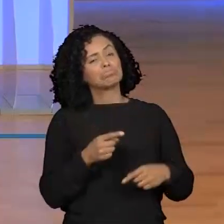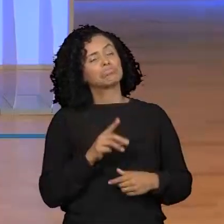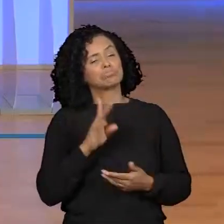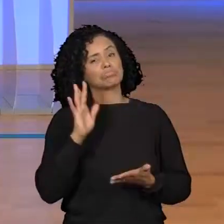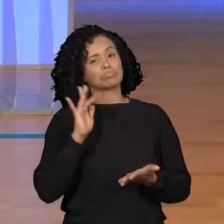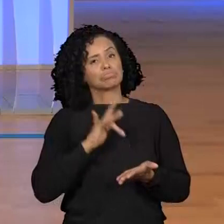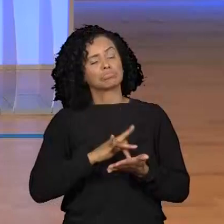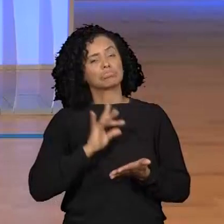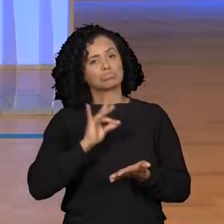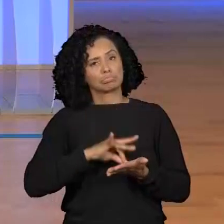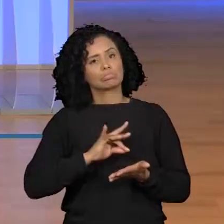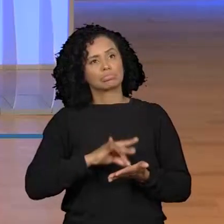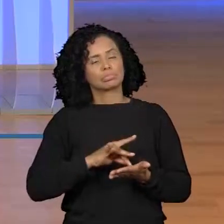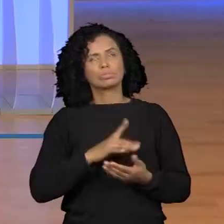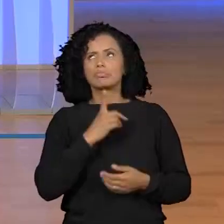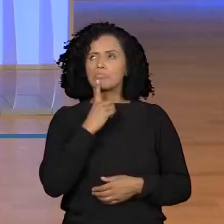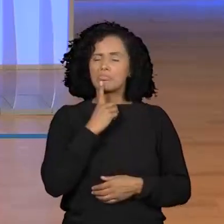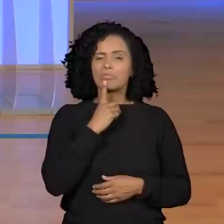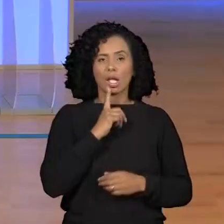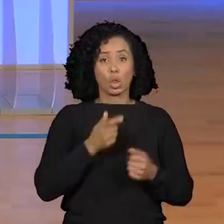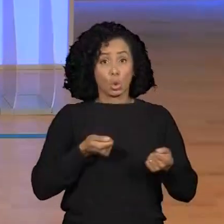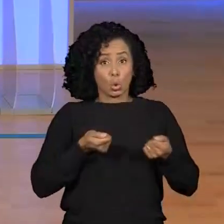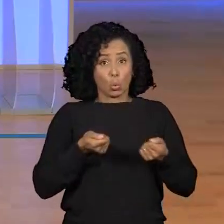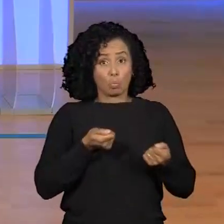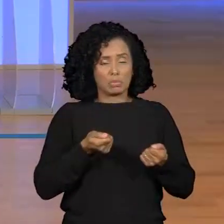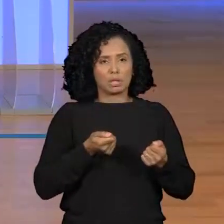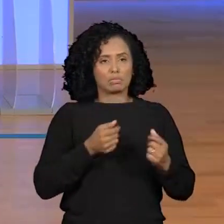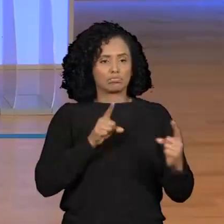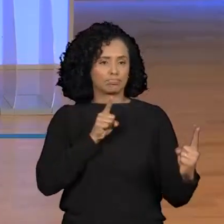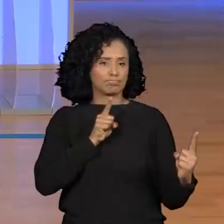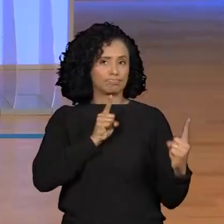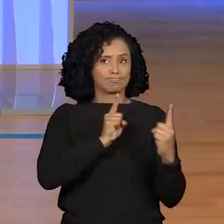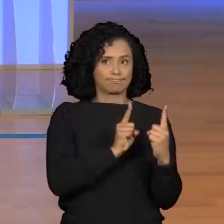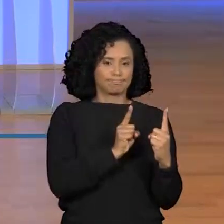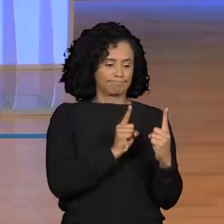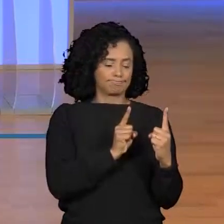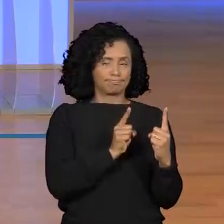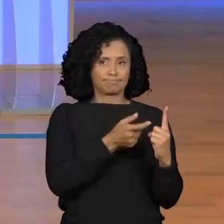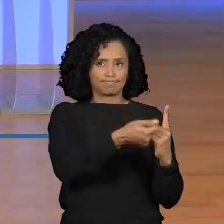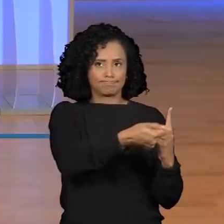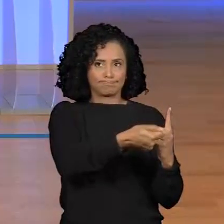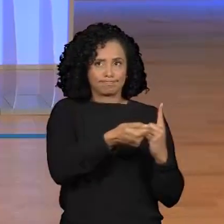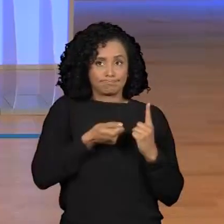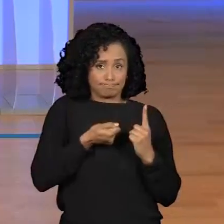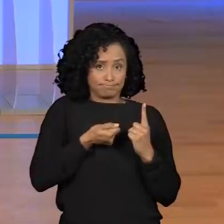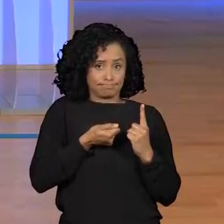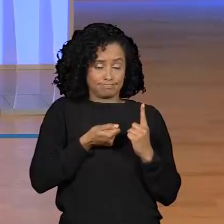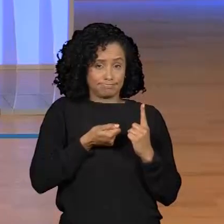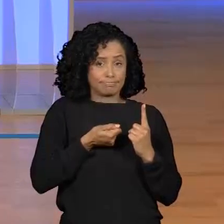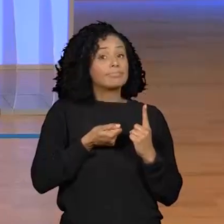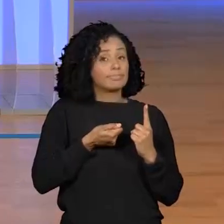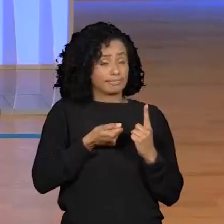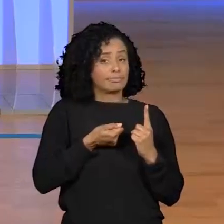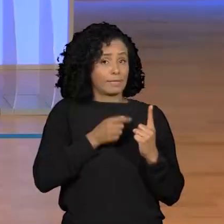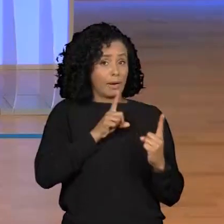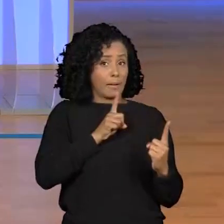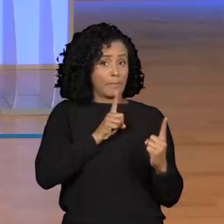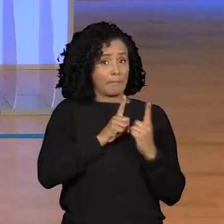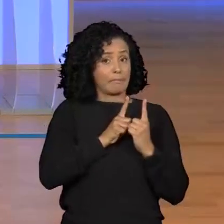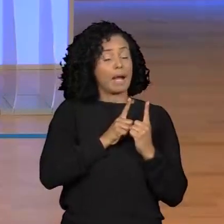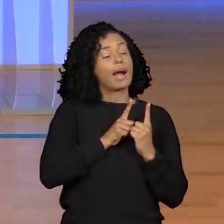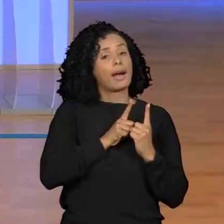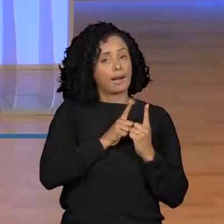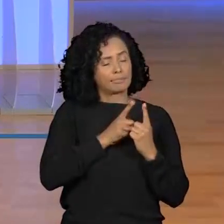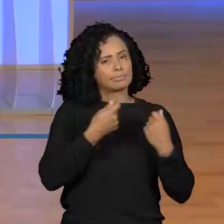curta distância. Sim. Porque eu preciso dominar o meu adversário, para eu dominar o meu adversário, eu preciso mantê-lo perto. Não dá para falar para ele, deita